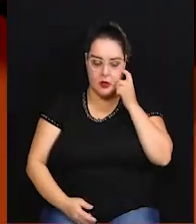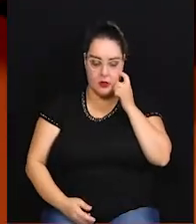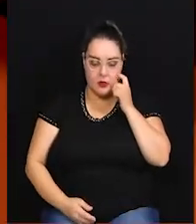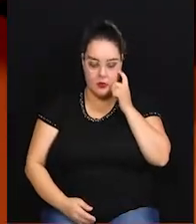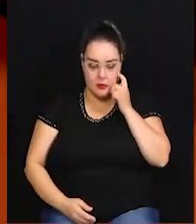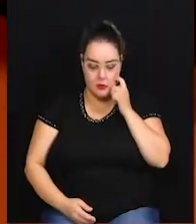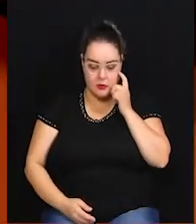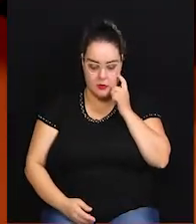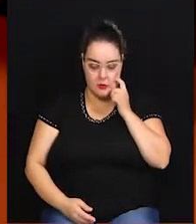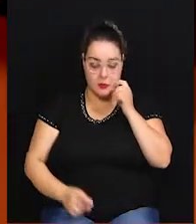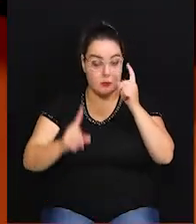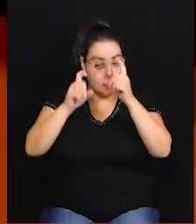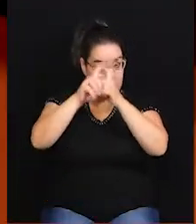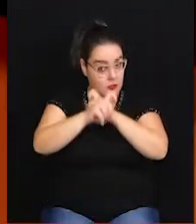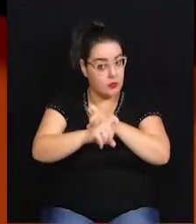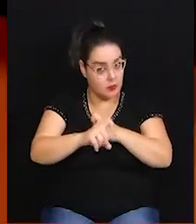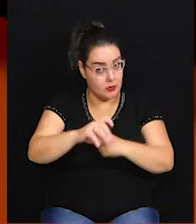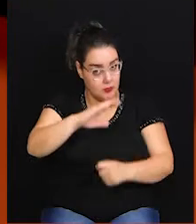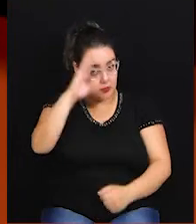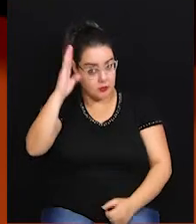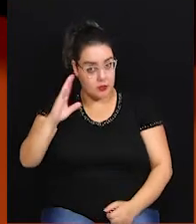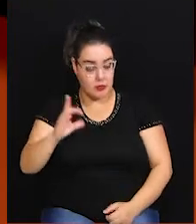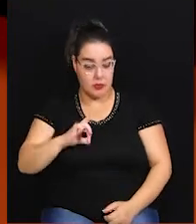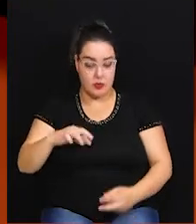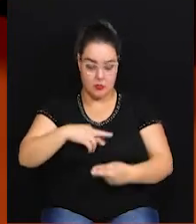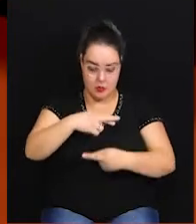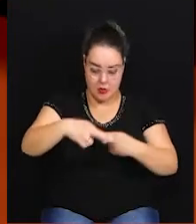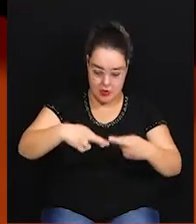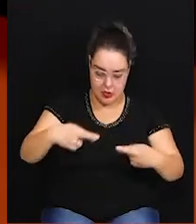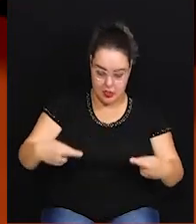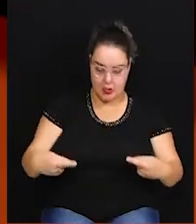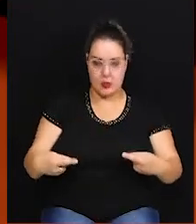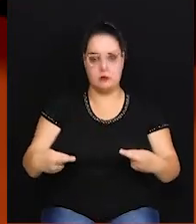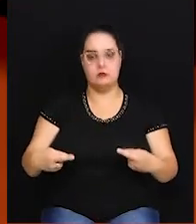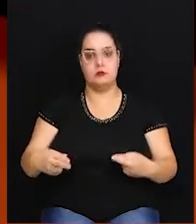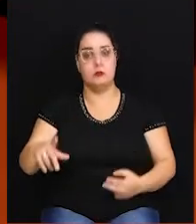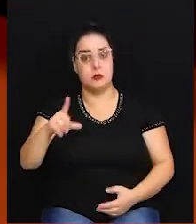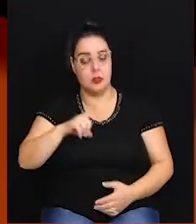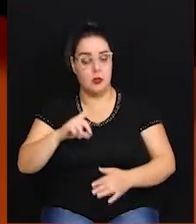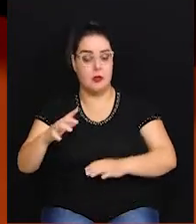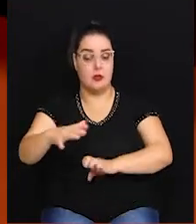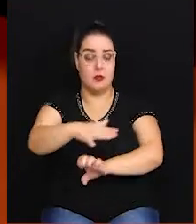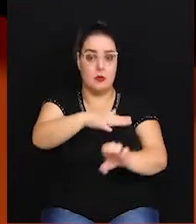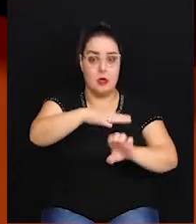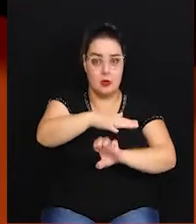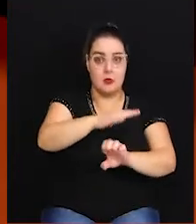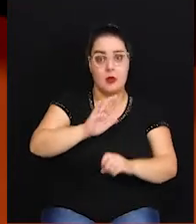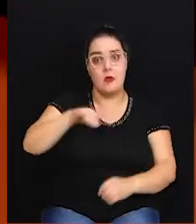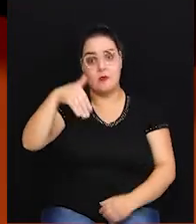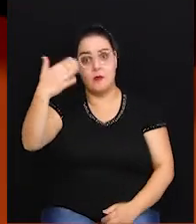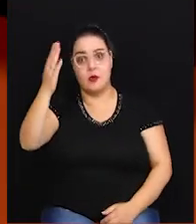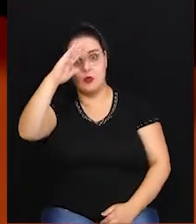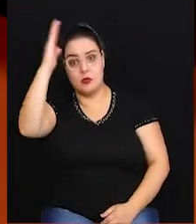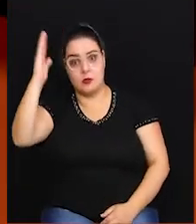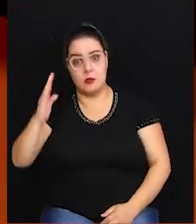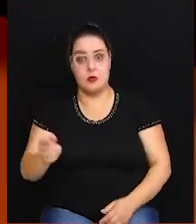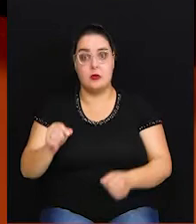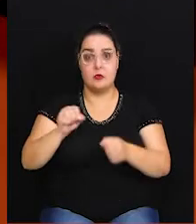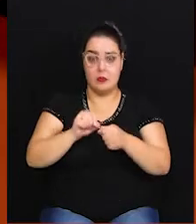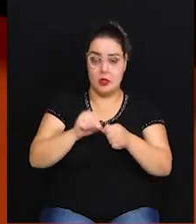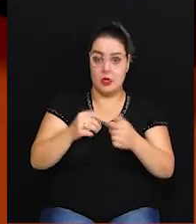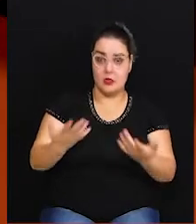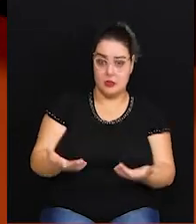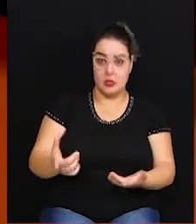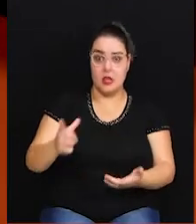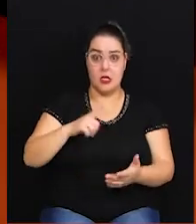essa dificuldade que o Brasil tem de ter um esquema de reciclagem. Existem algumas empresas apenas fora, né, do Brasil que atualmente